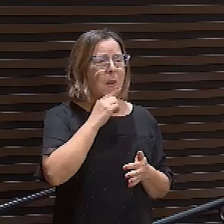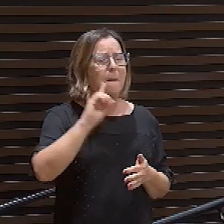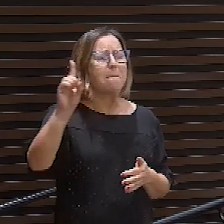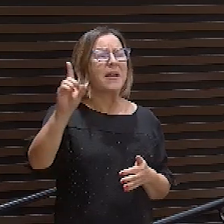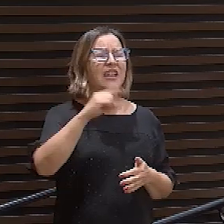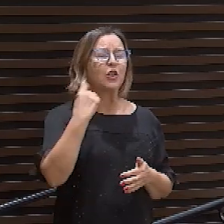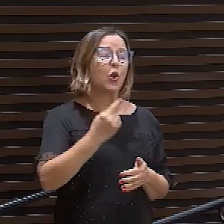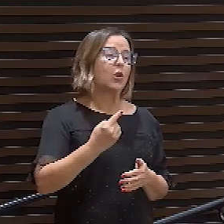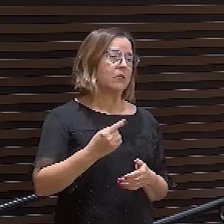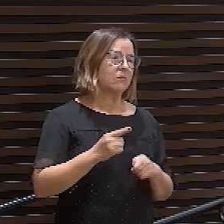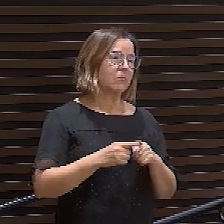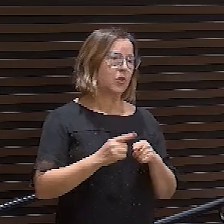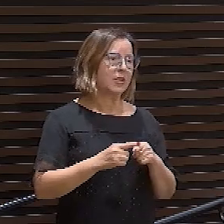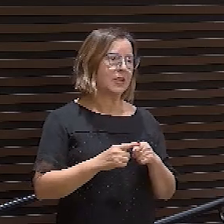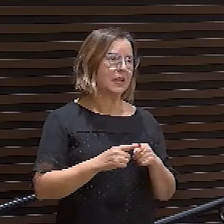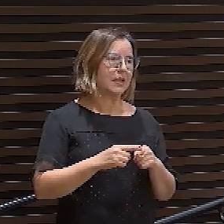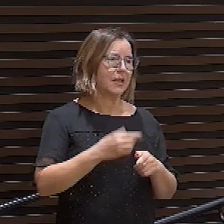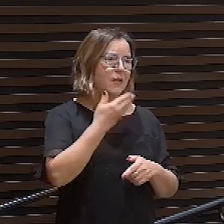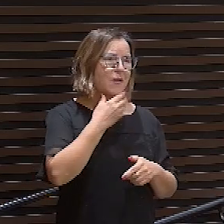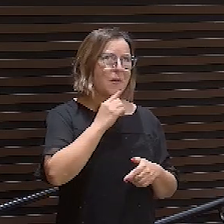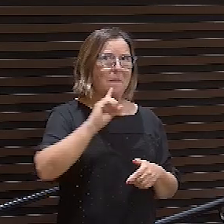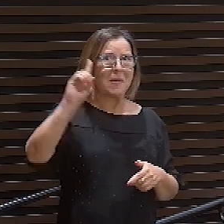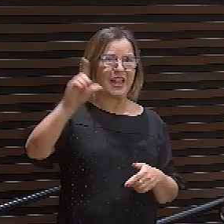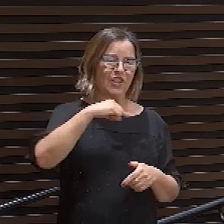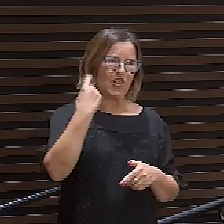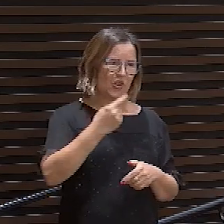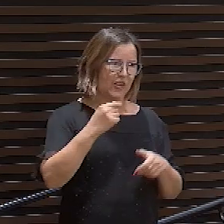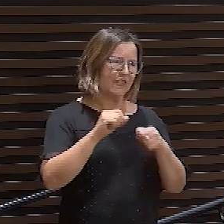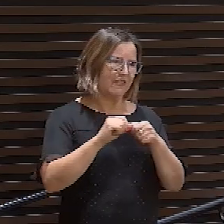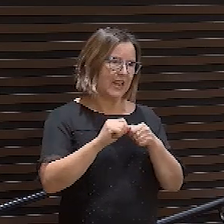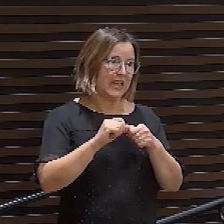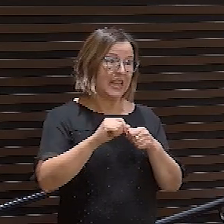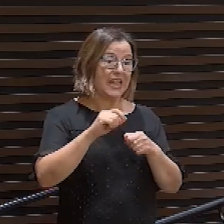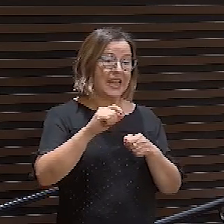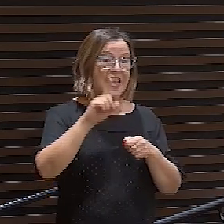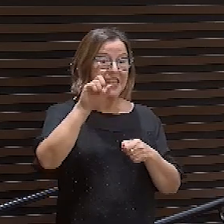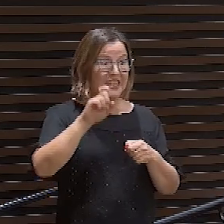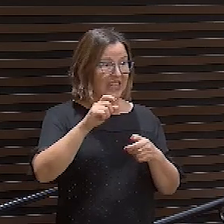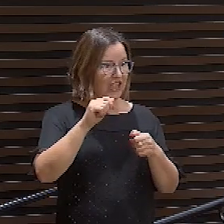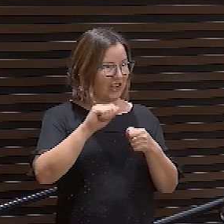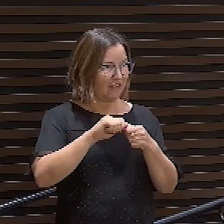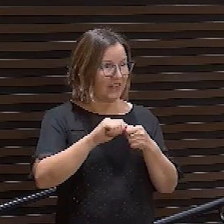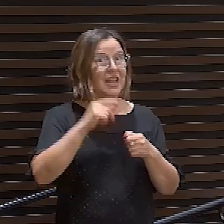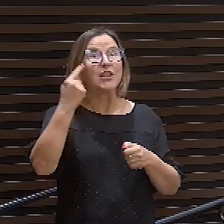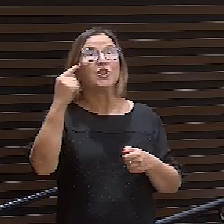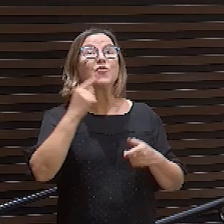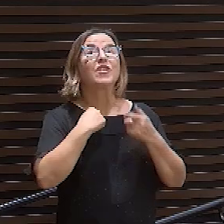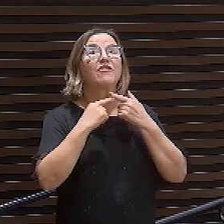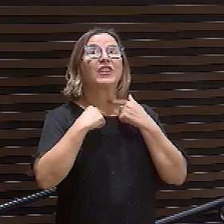Porque no Pai Nosso diz, seja feita a tua vontade, assim na terra como no céu. A minha foi rendida.